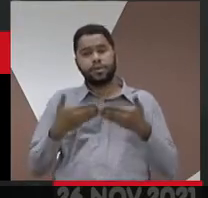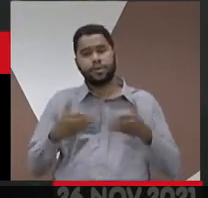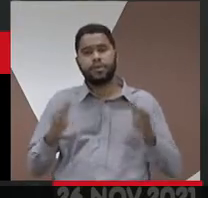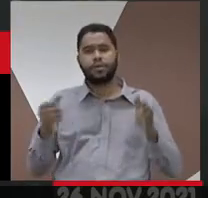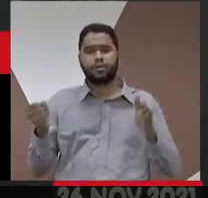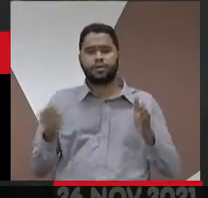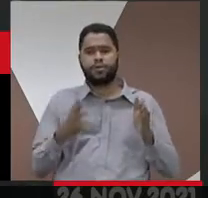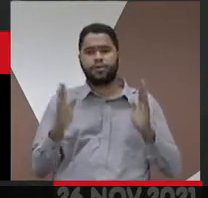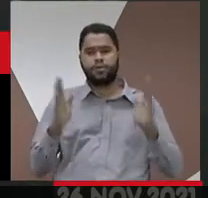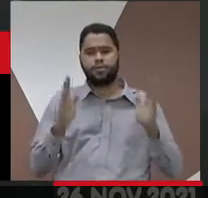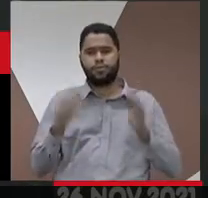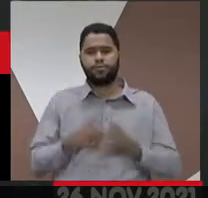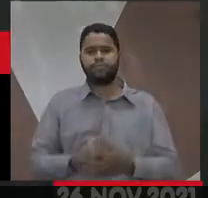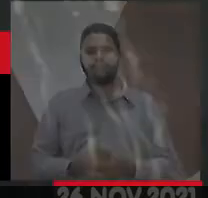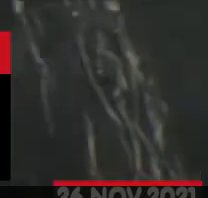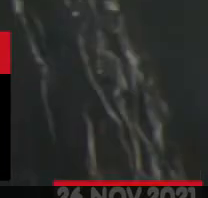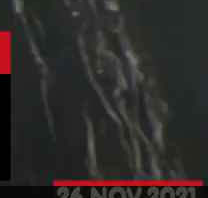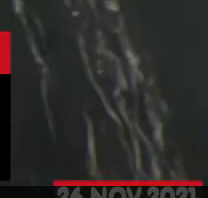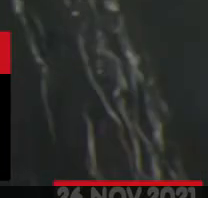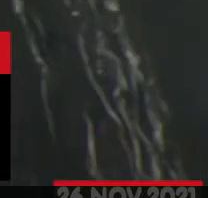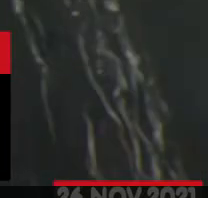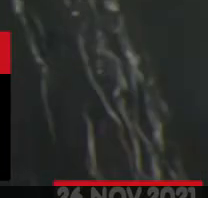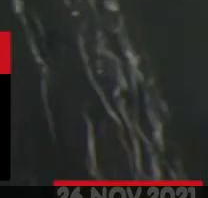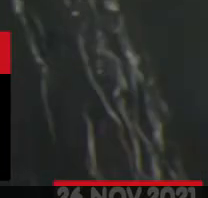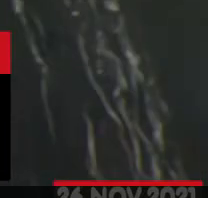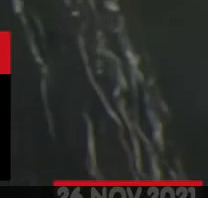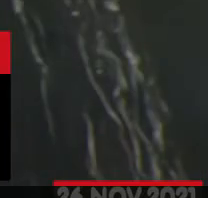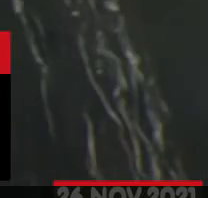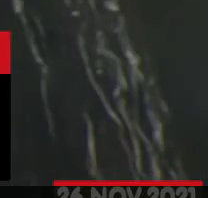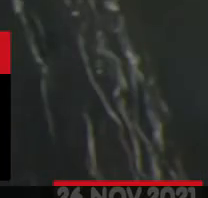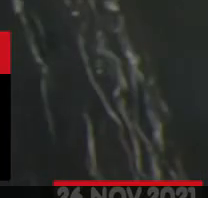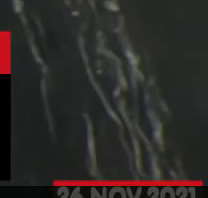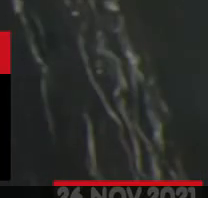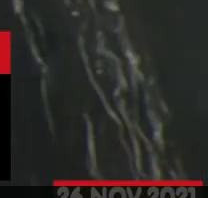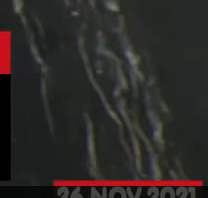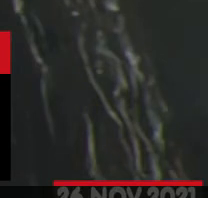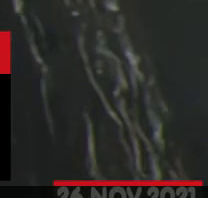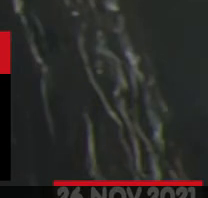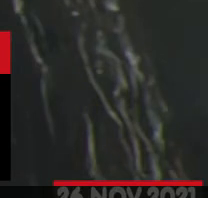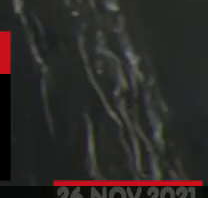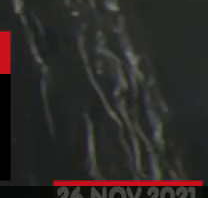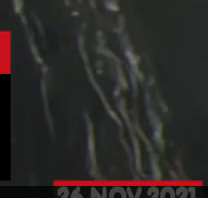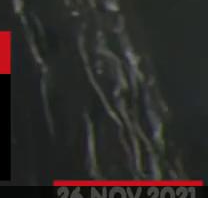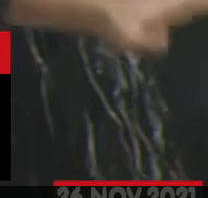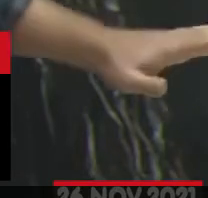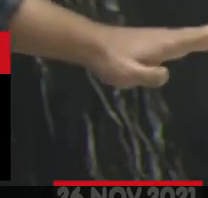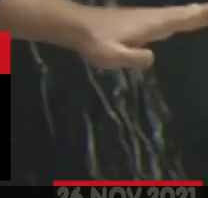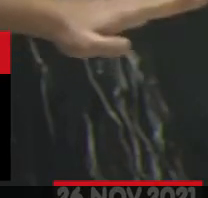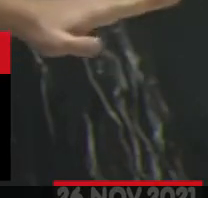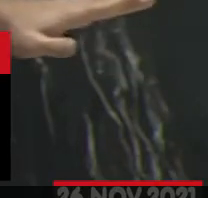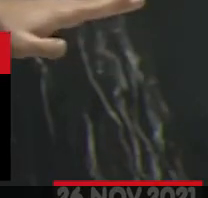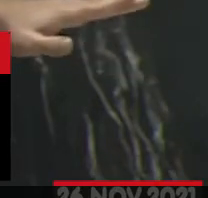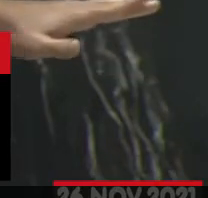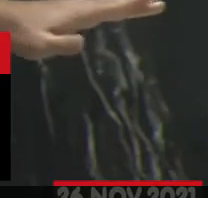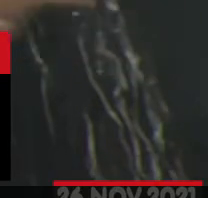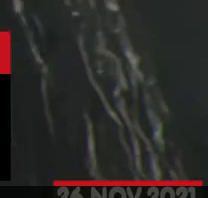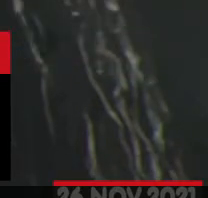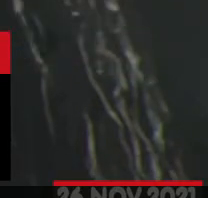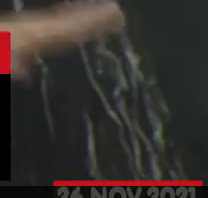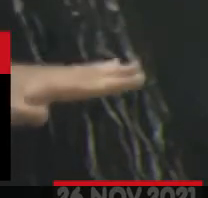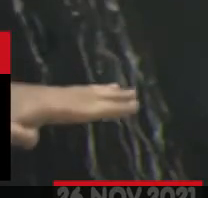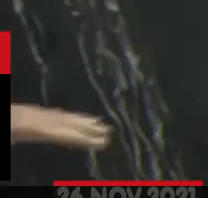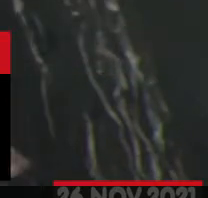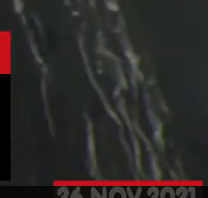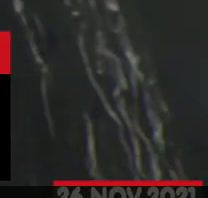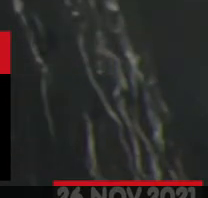inicial das consultas. E aí, para concluir, dizer o seguinte. Nós, do Movimento Serra Sempre Viva, somos totalmente contra